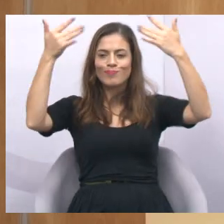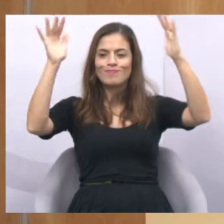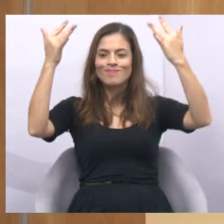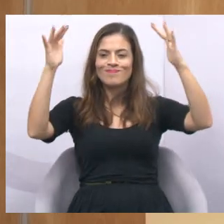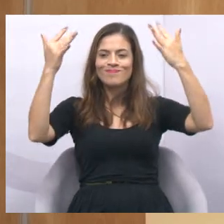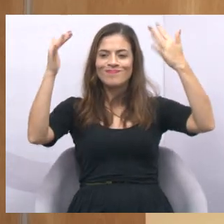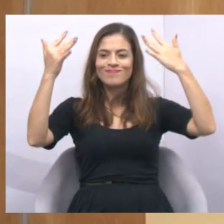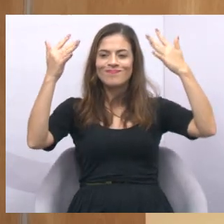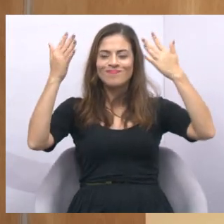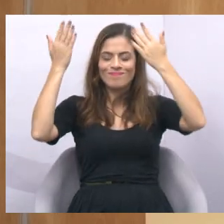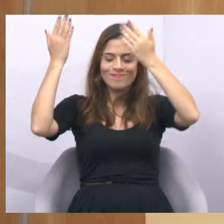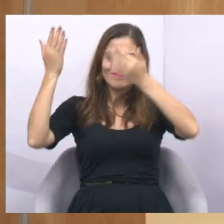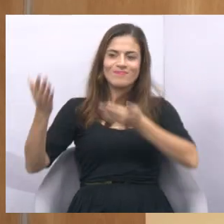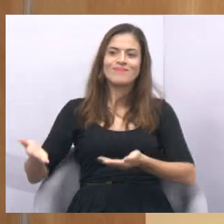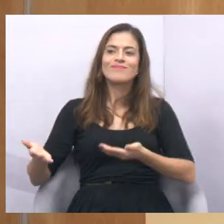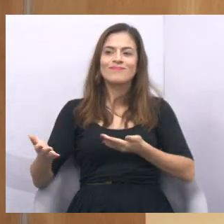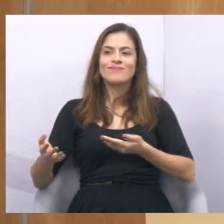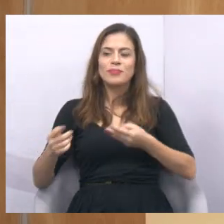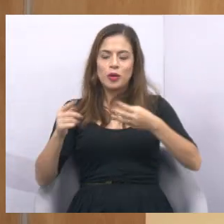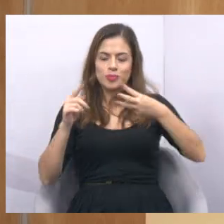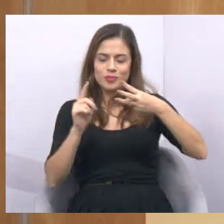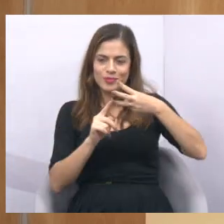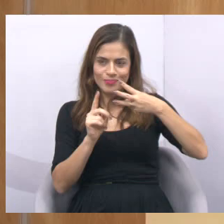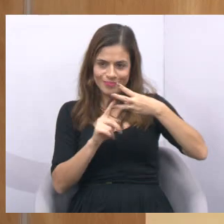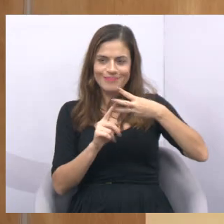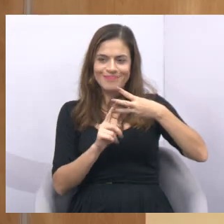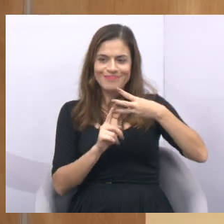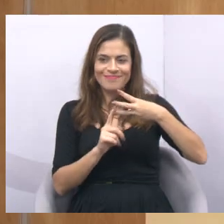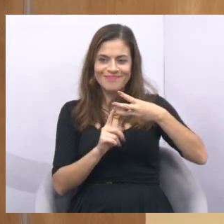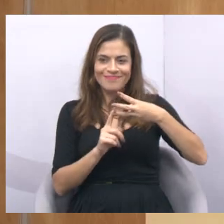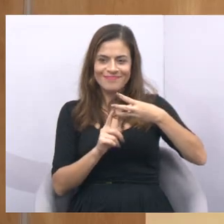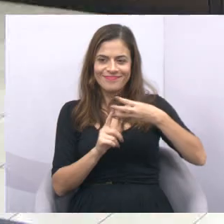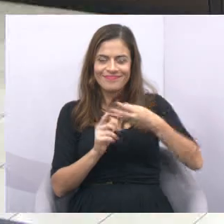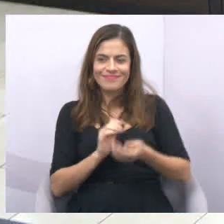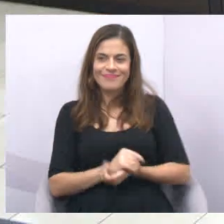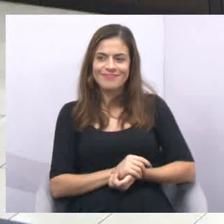Edivar Simões. Nosso terceiro momento.